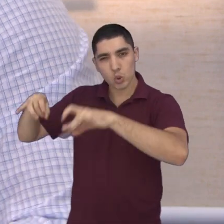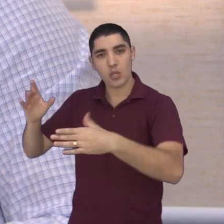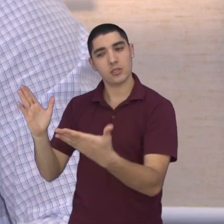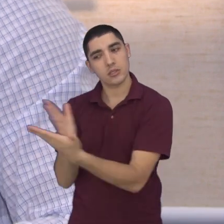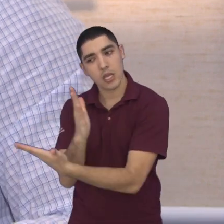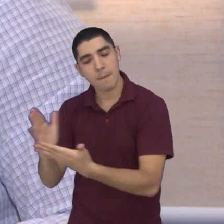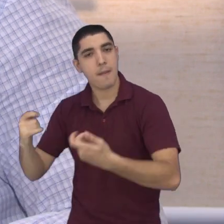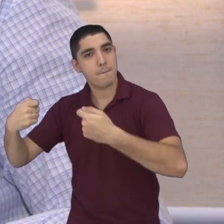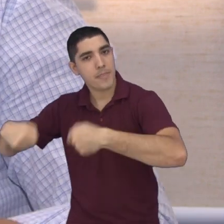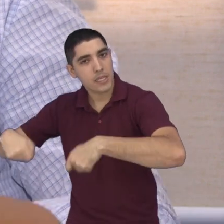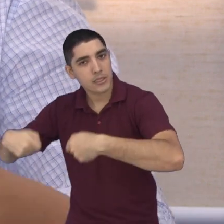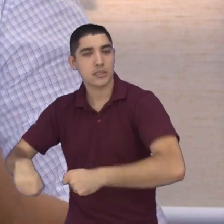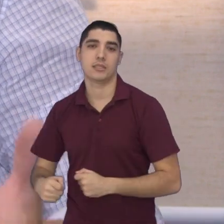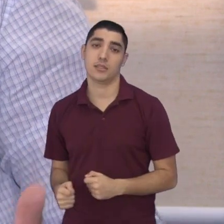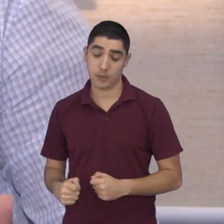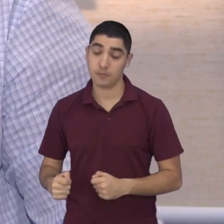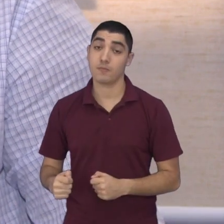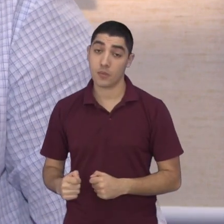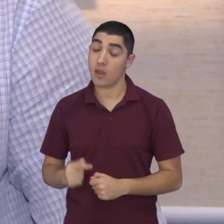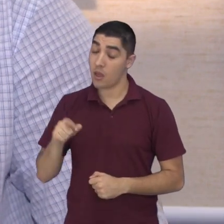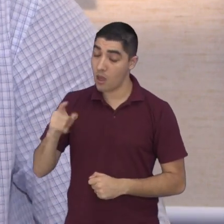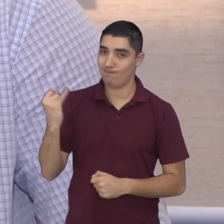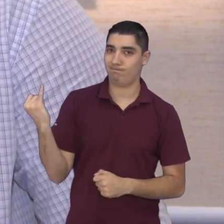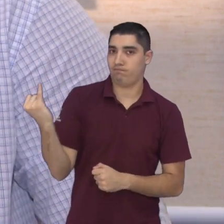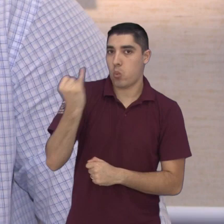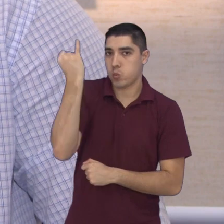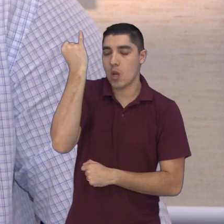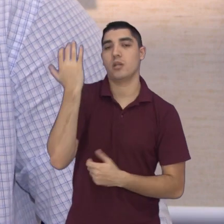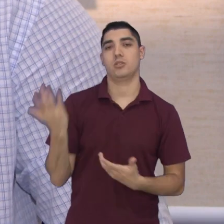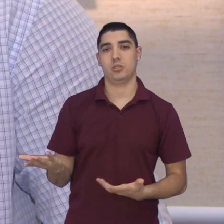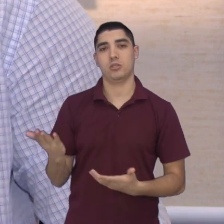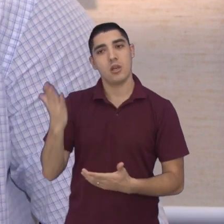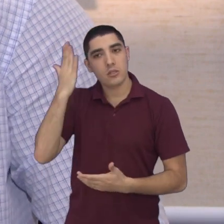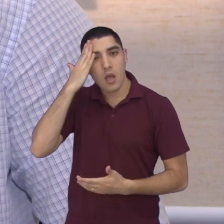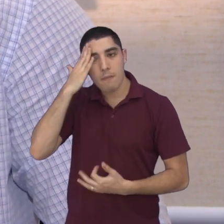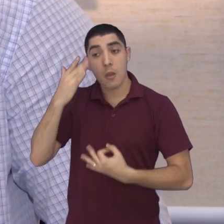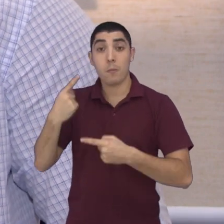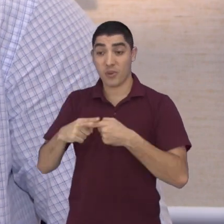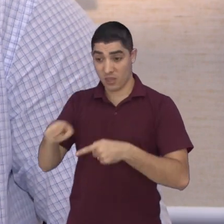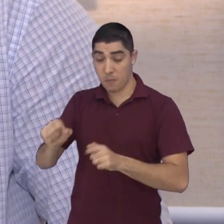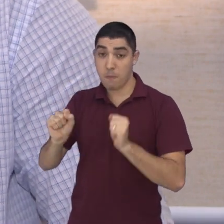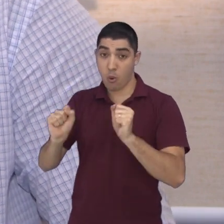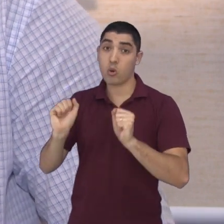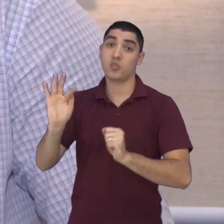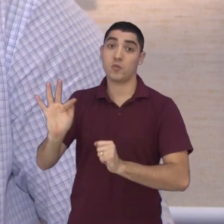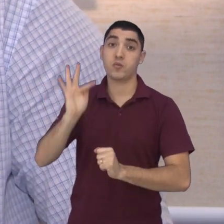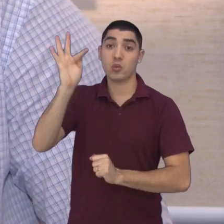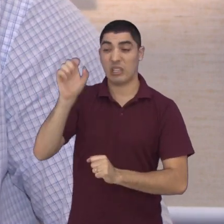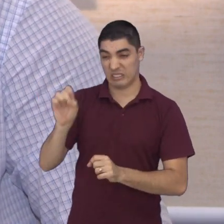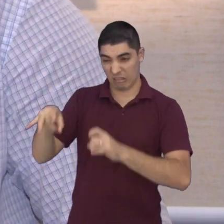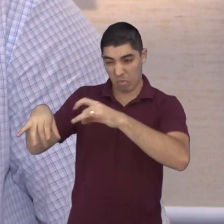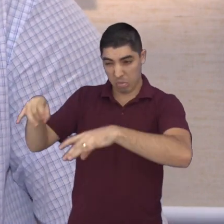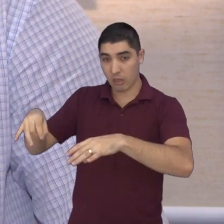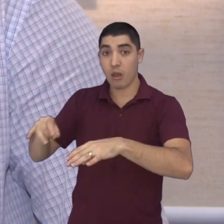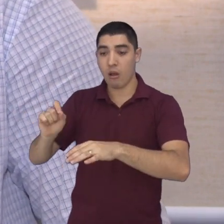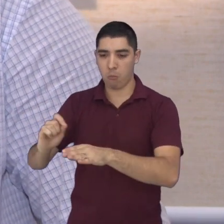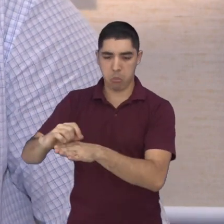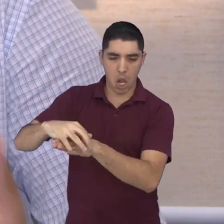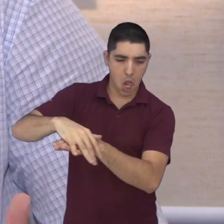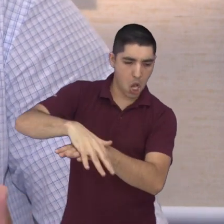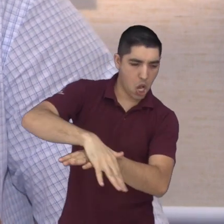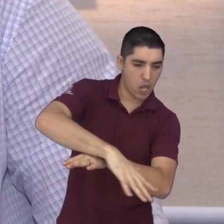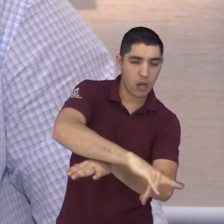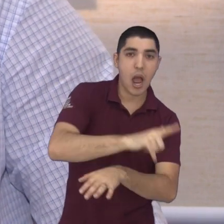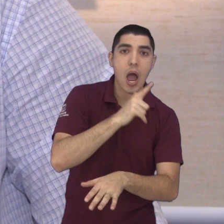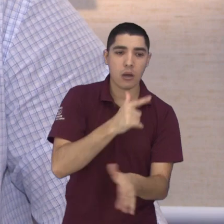descarte do lixo né do resíduos sólidos Eu acho que isso é um fator muito importante porque vai gerar ali nos Córregos um